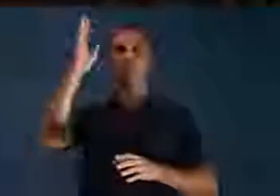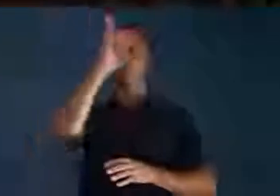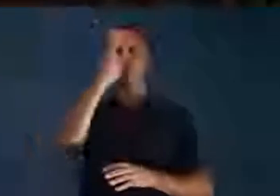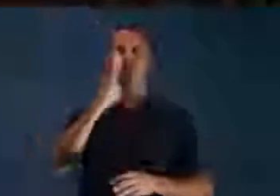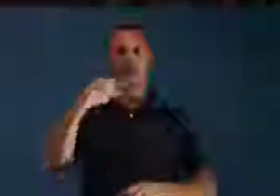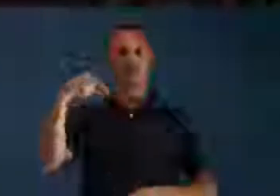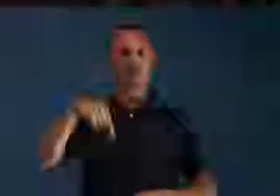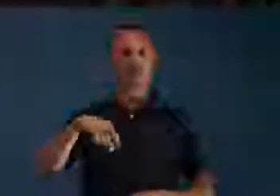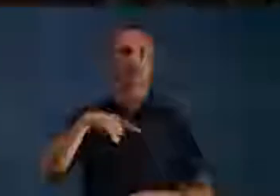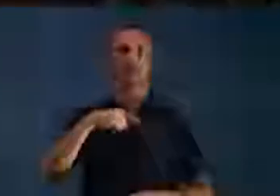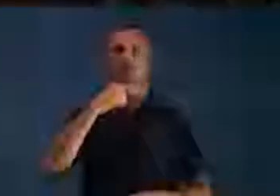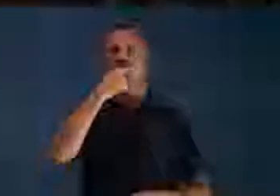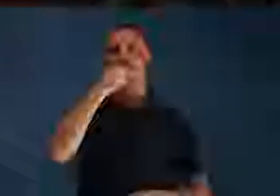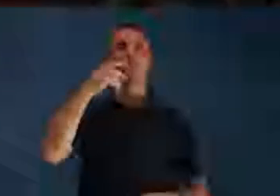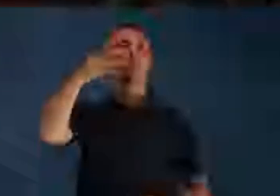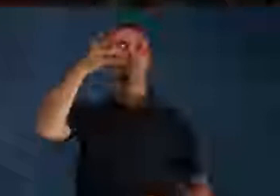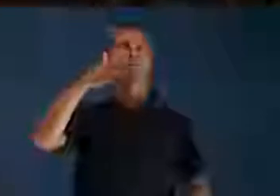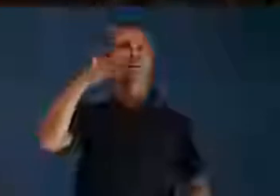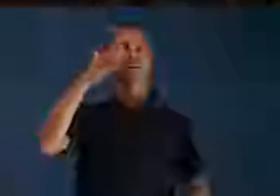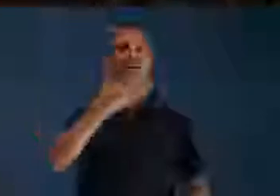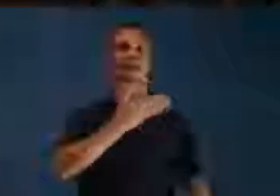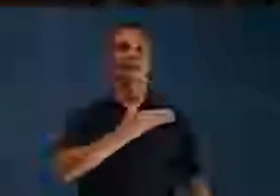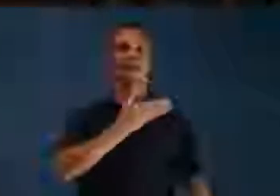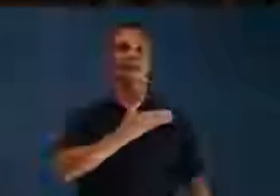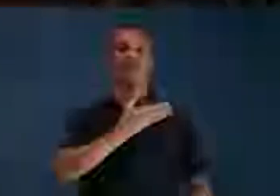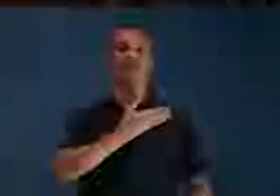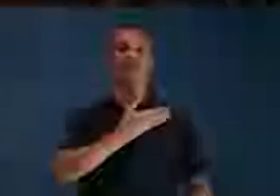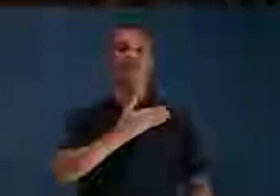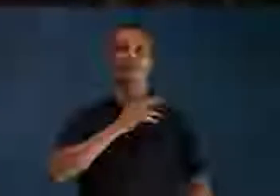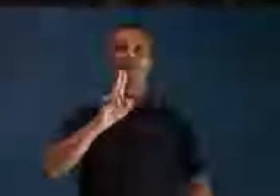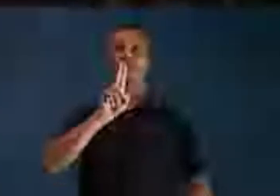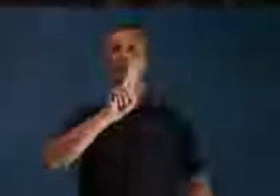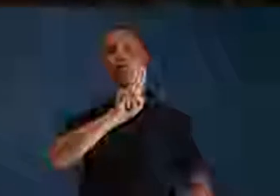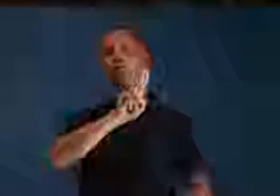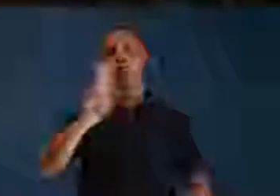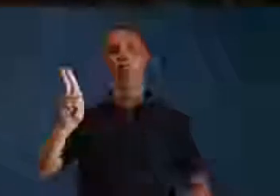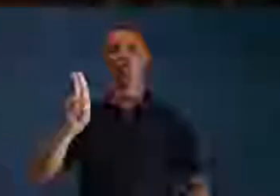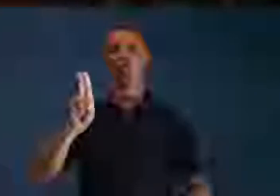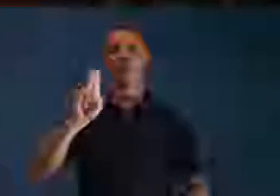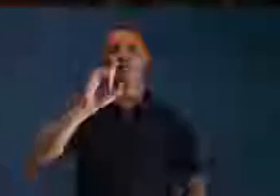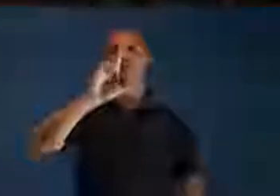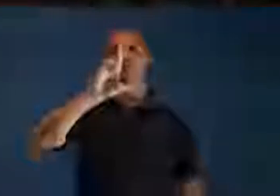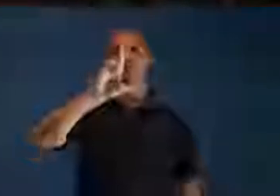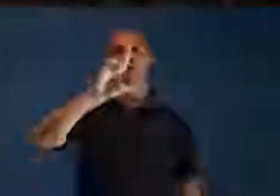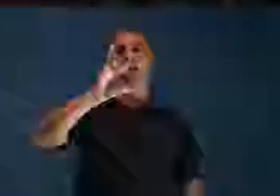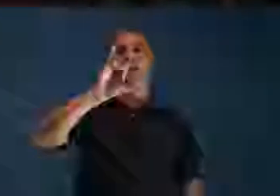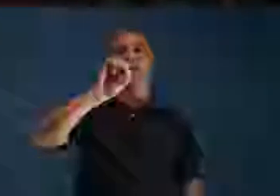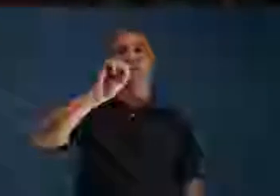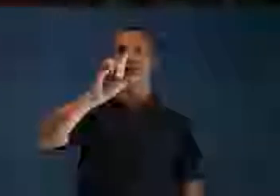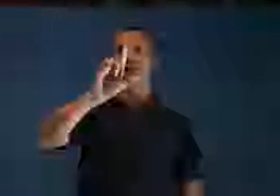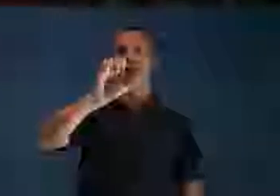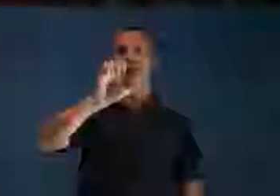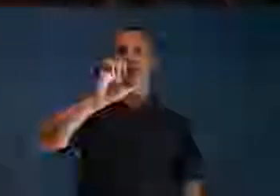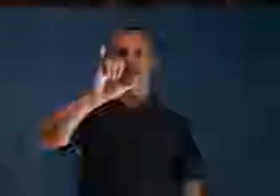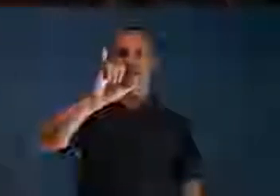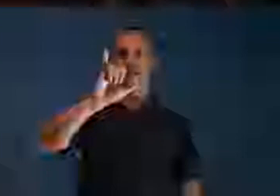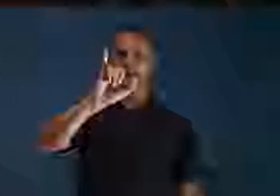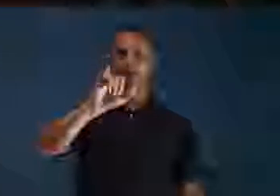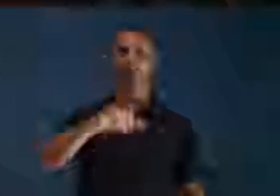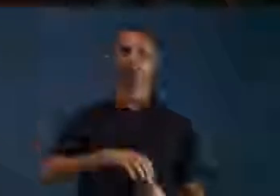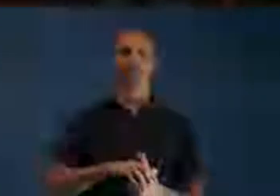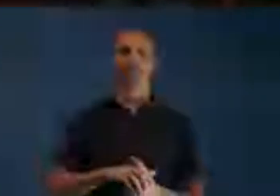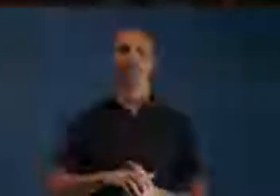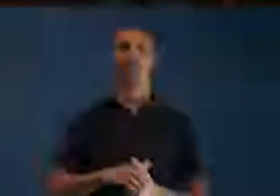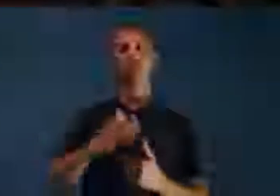ser proferida hoje pela nossa querida amiga, querida benfeitora desta casa, professora Lisli Nascimento. Eu quero agradecer